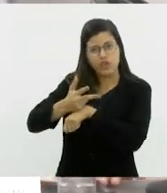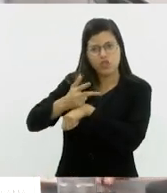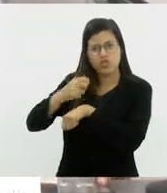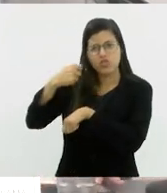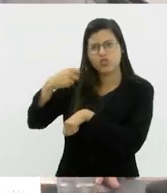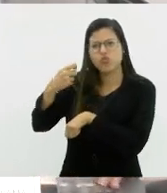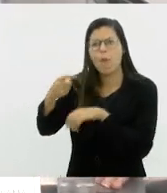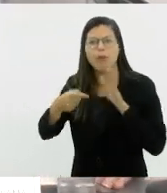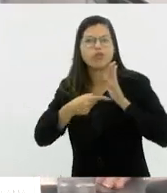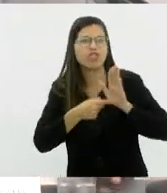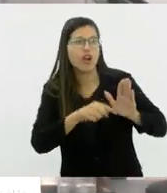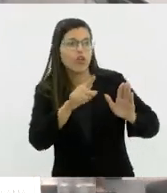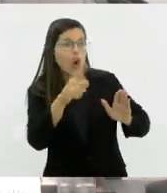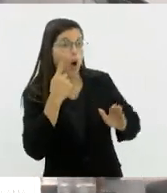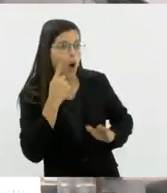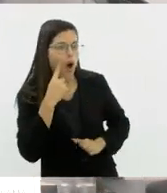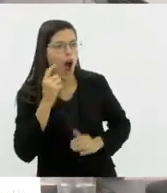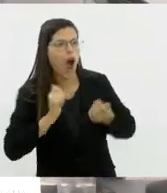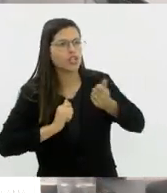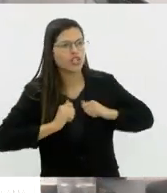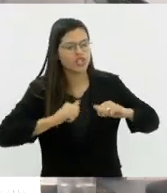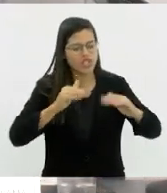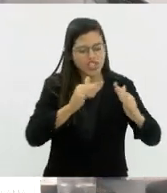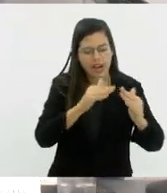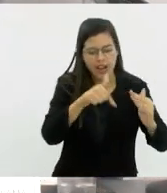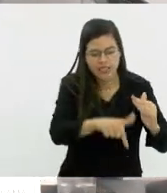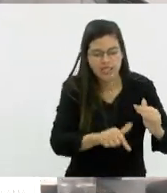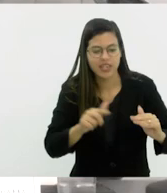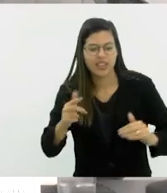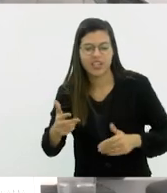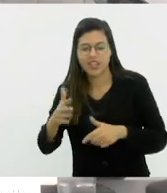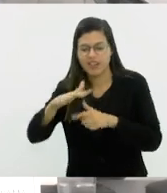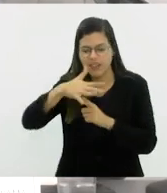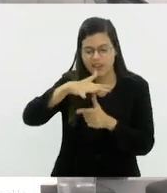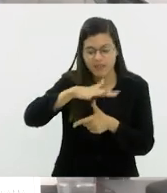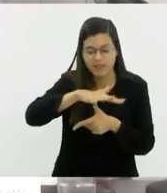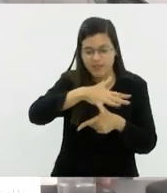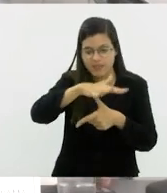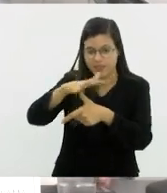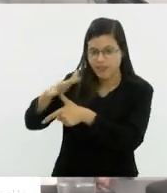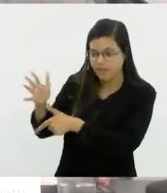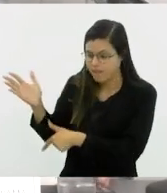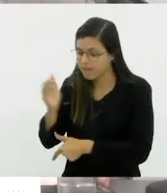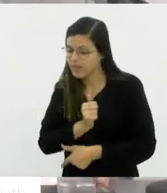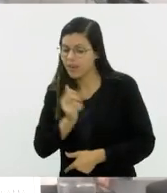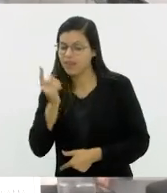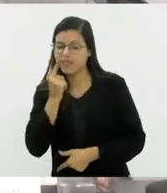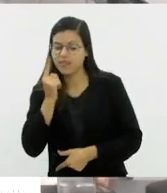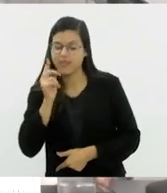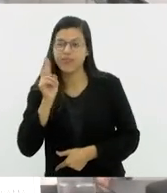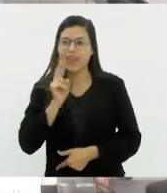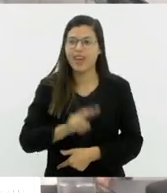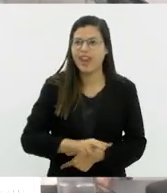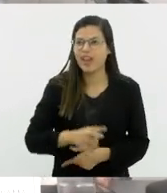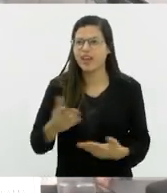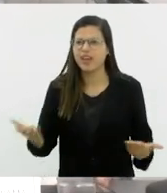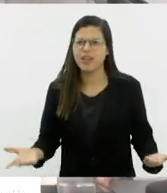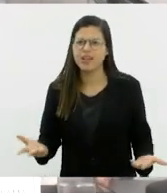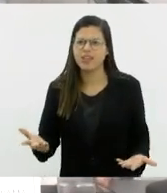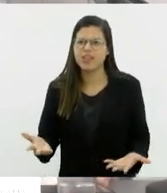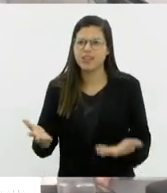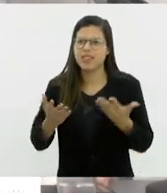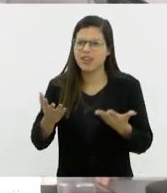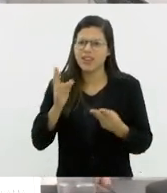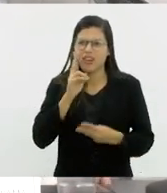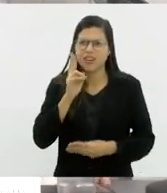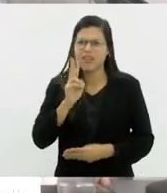mora o fulano aqui, voem comigo que vocês vão ver de cima. Quer ver, pode passar pelo mar, a 200 metros do